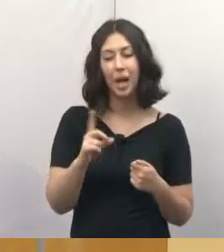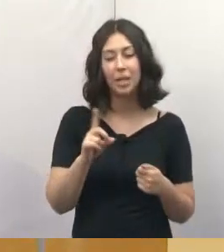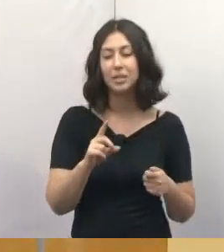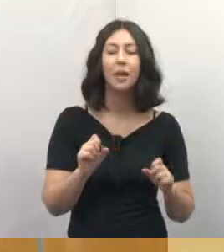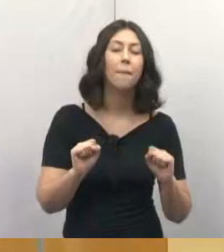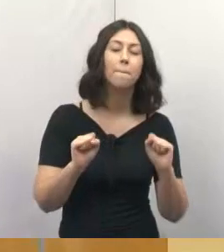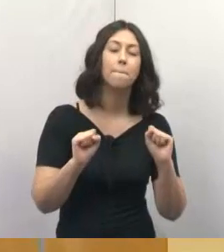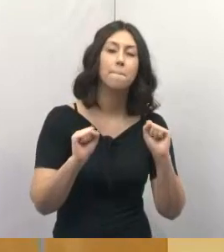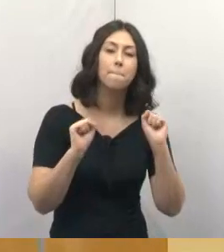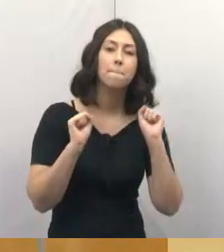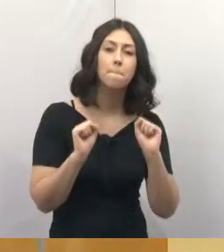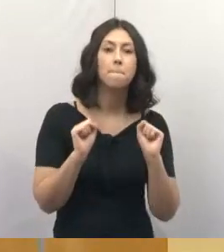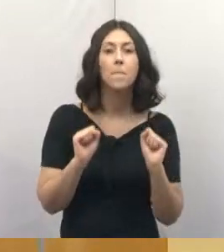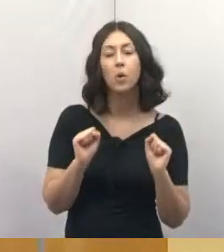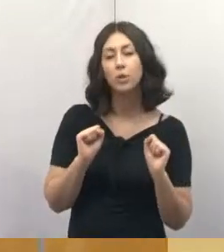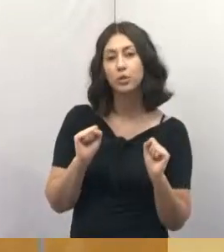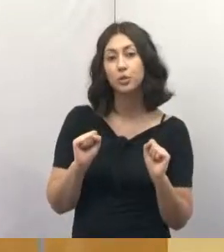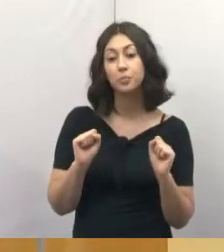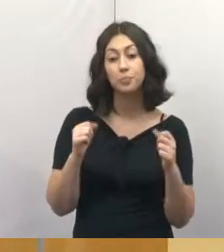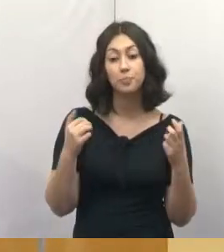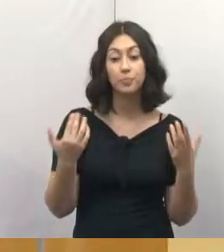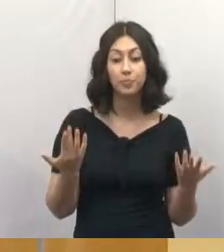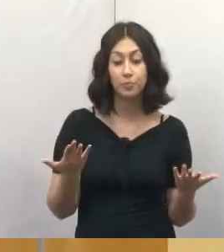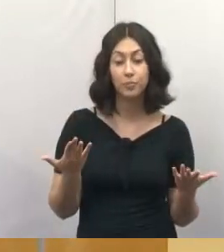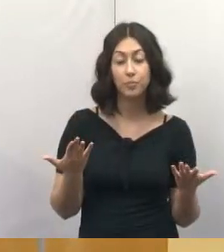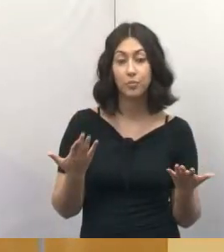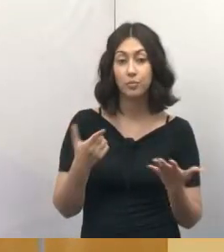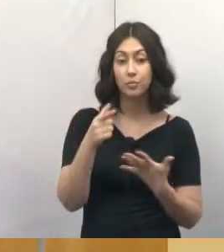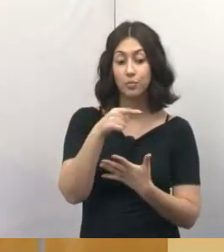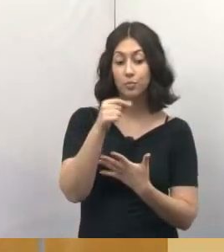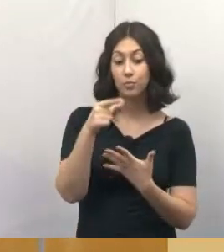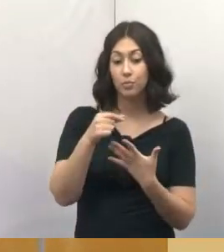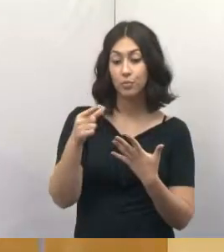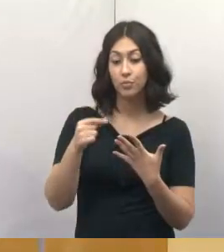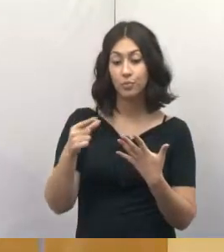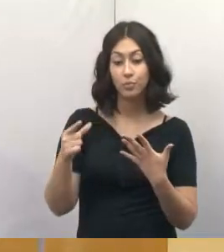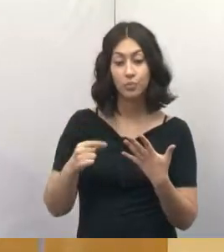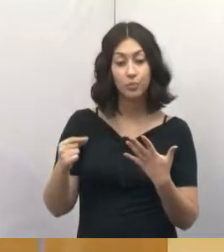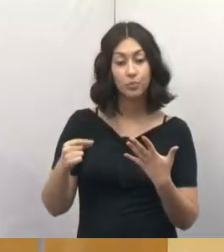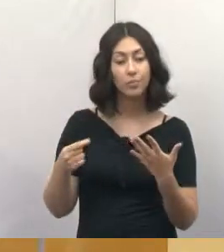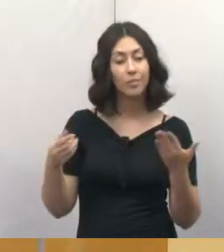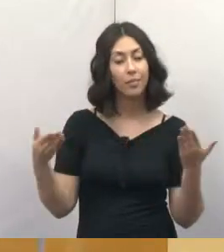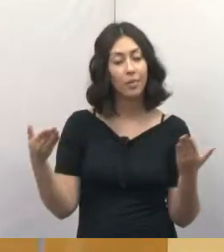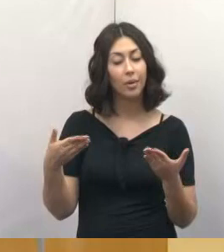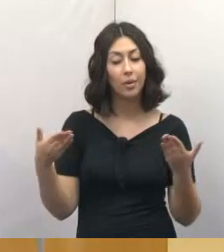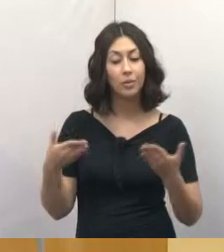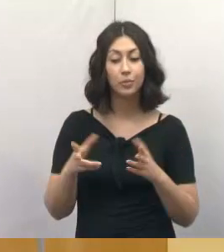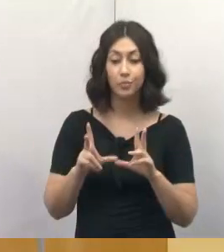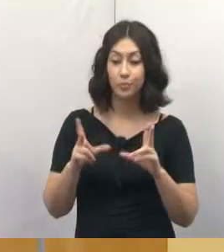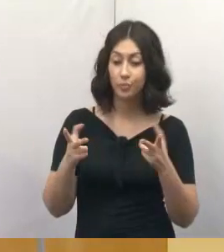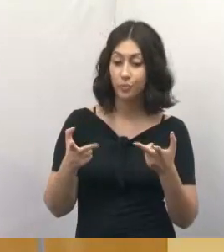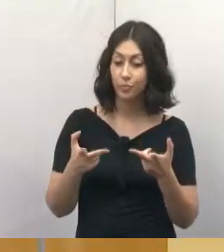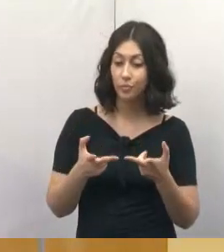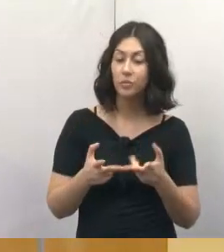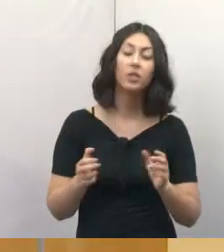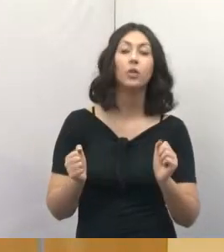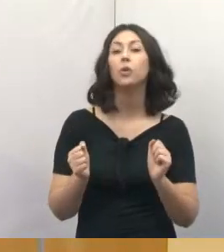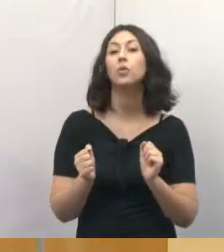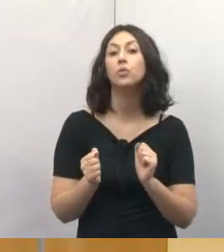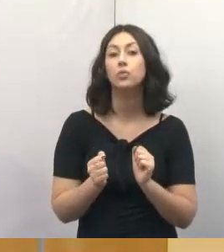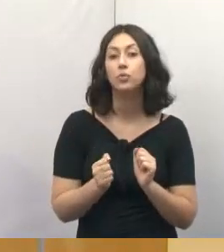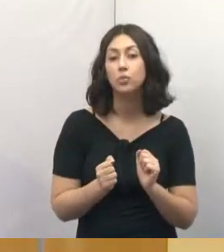a possibilidade. Então, são alternativas que hoje essa casa, através do projeto do vereador Rodrigo